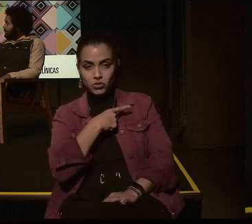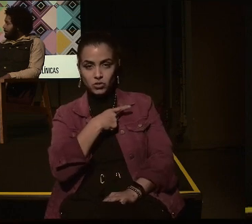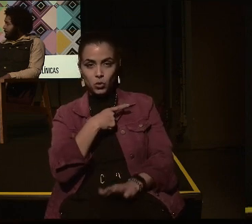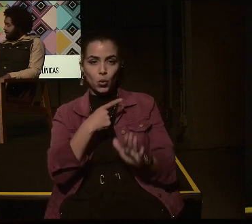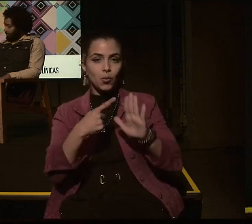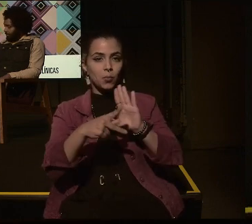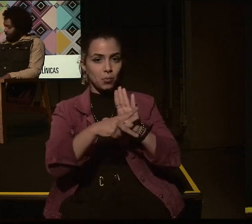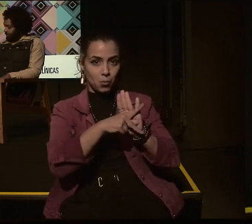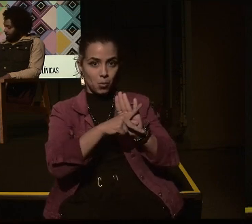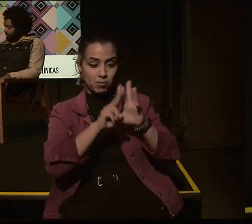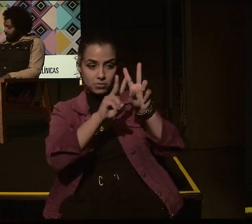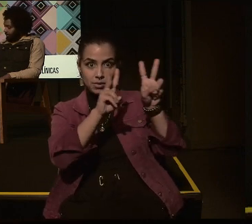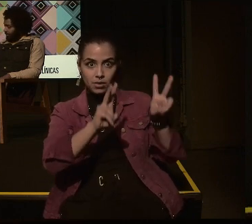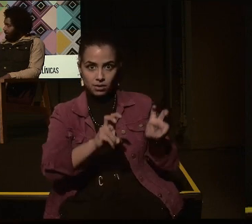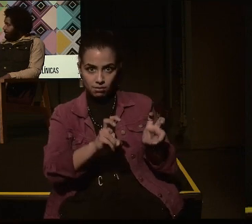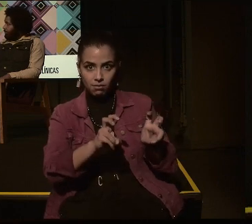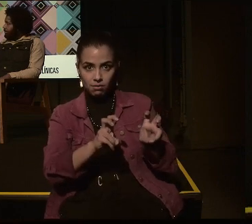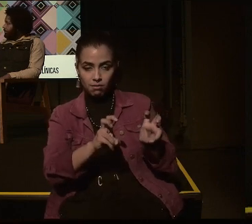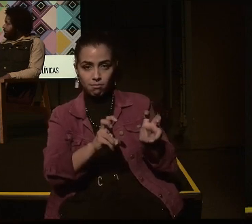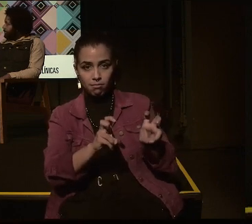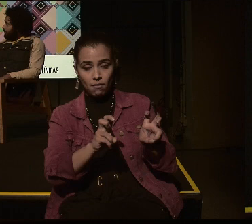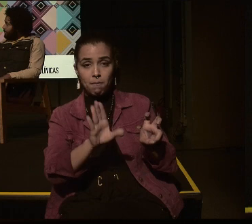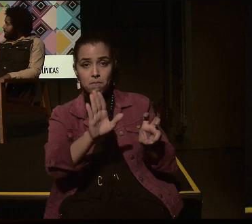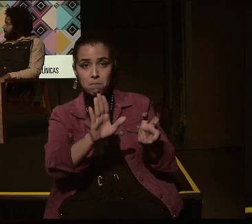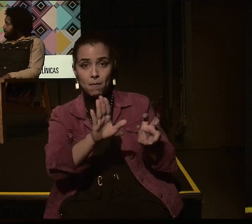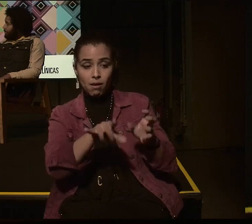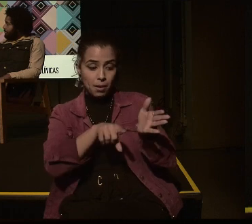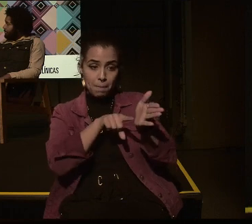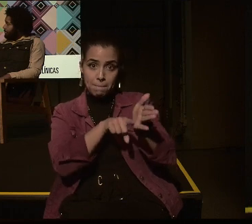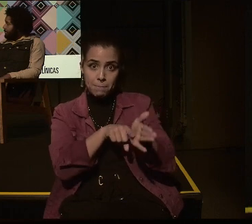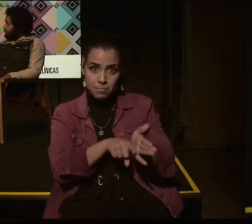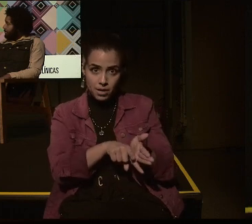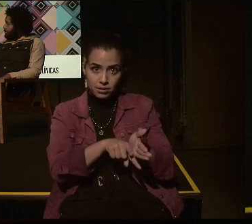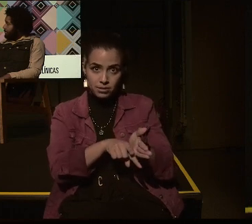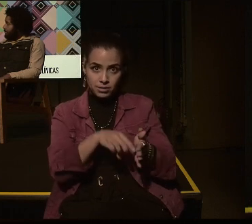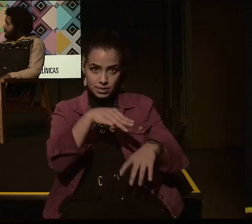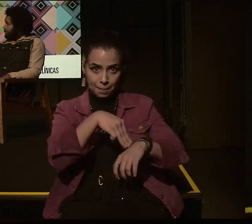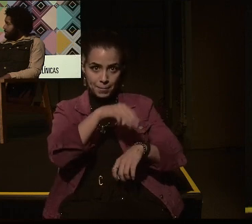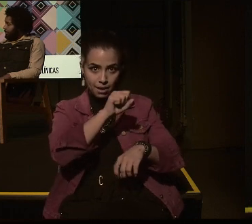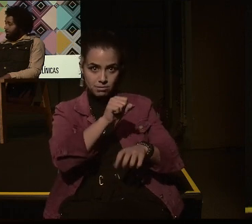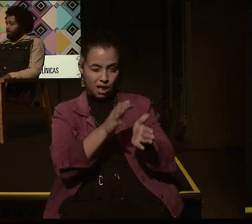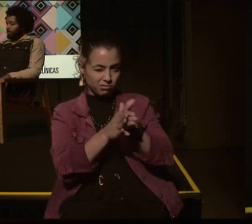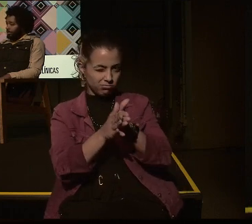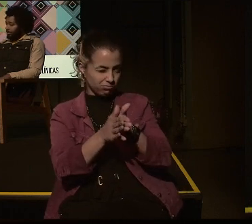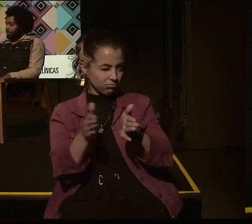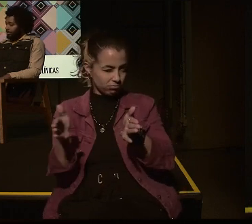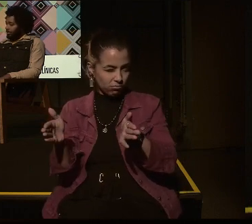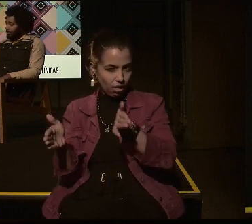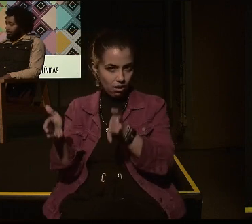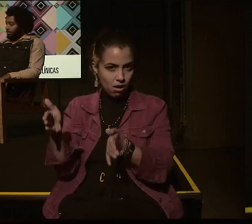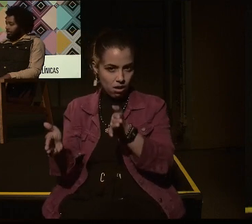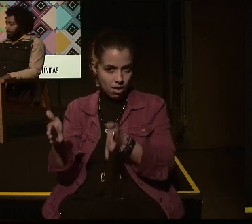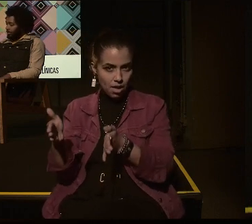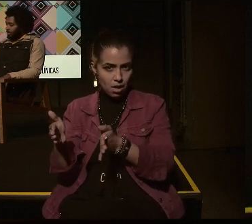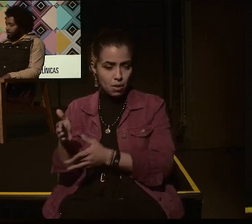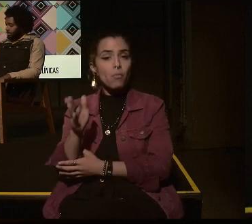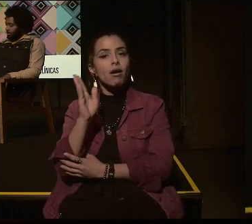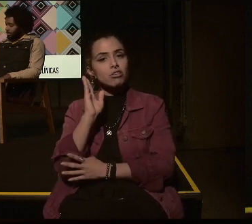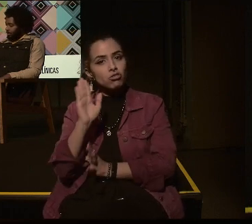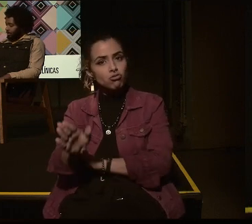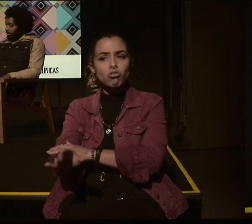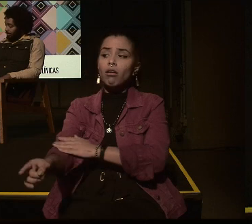um campo-tema, que a própria pesquisa de mestrado, à época, estava questionando no equipamento.